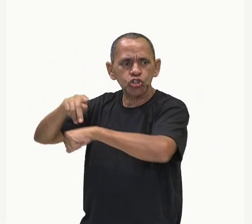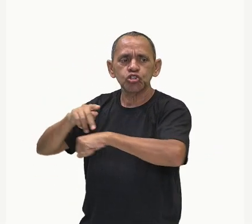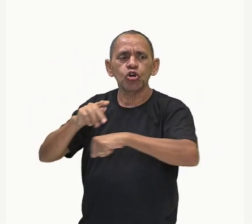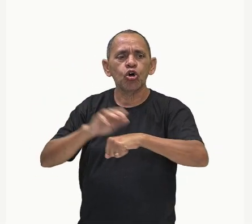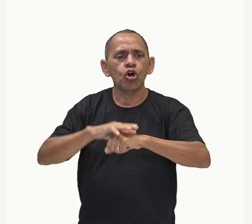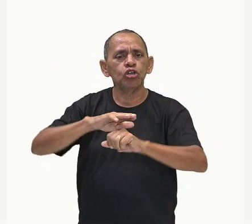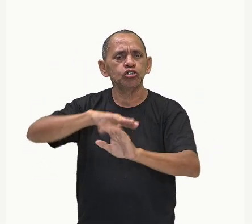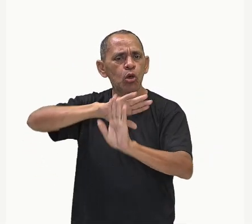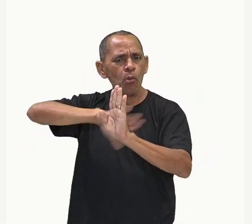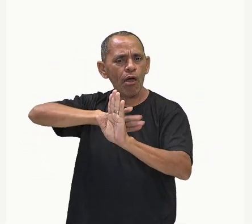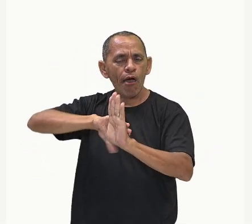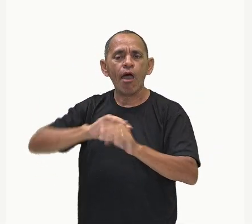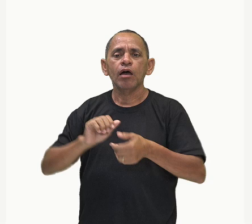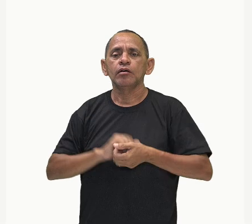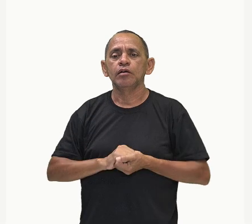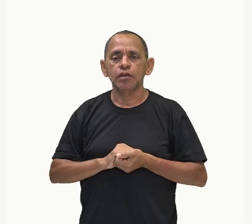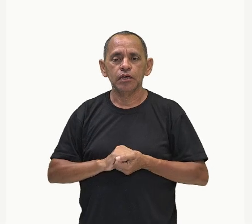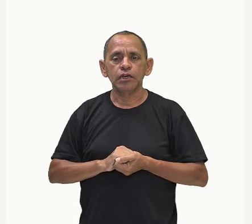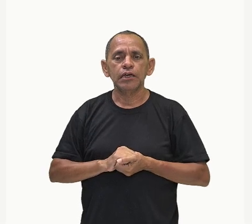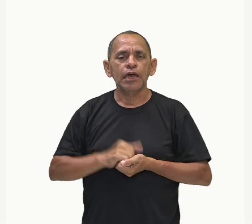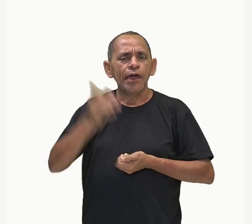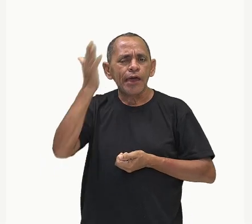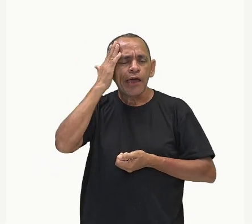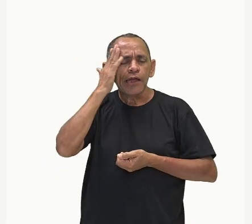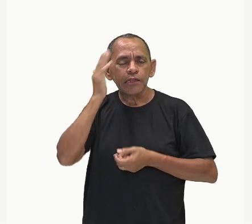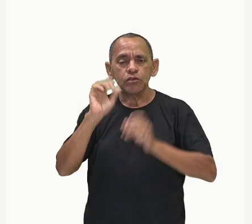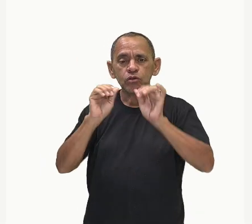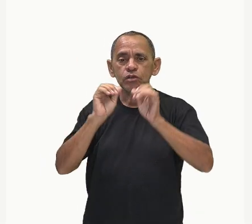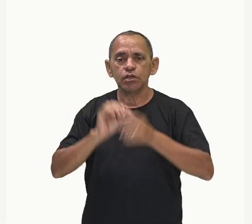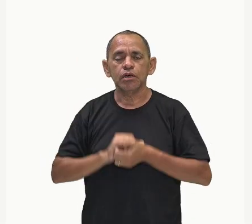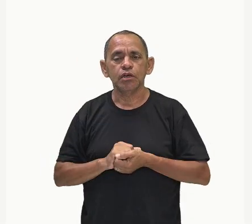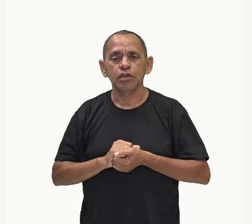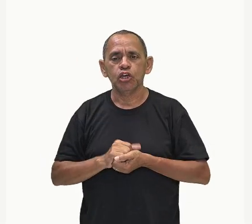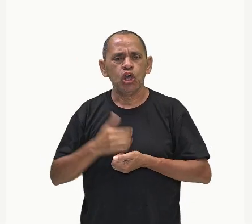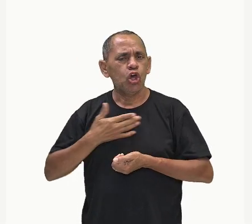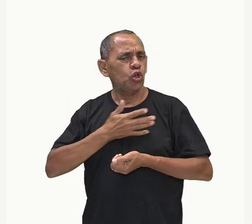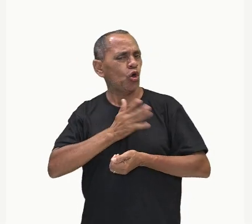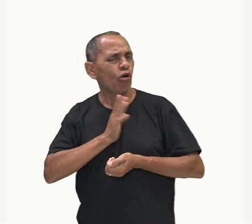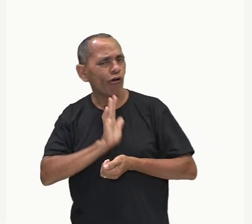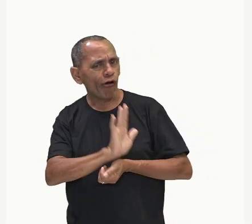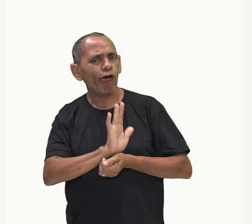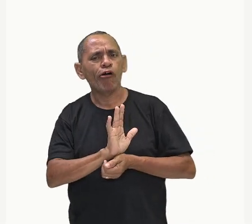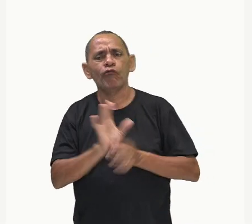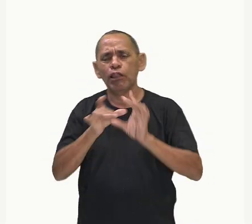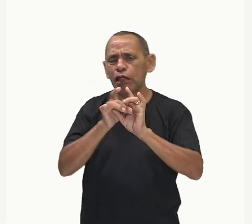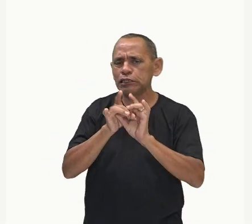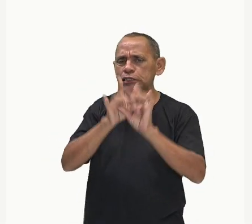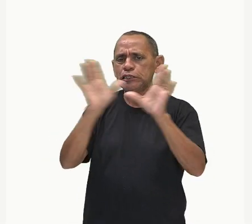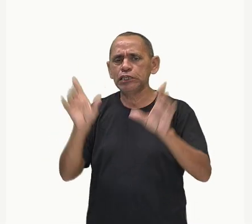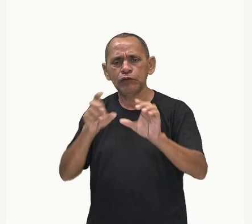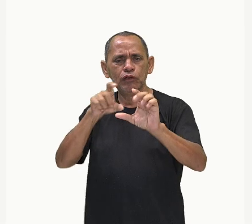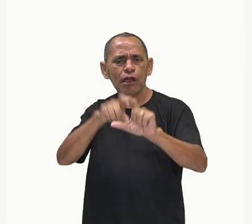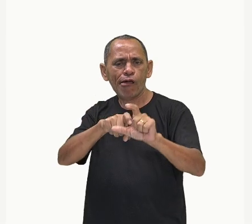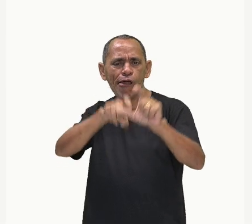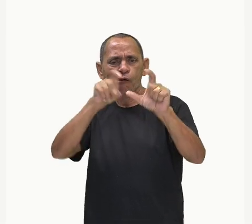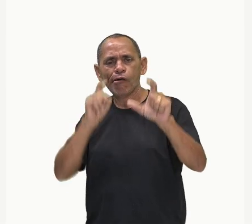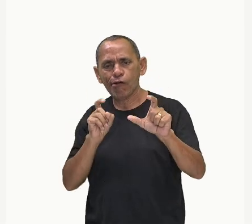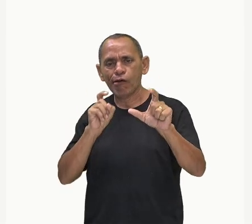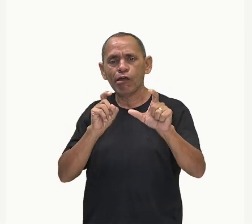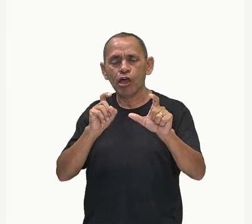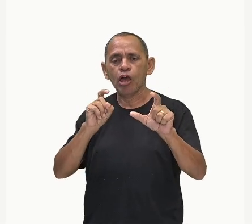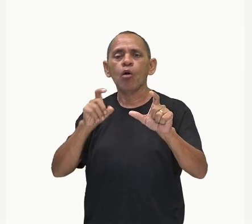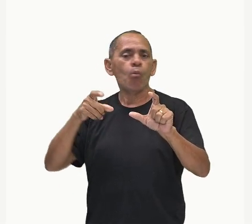eu particularmente não gosto de falar o termo independência, porque o Brasil deixou de ser dependente